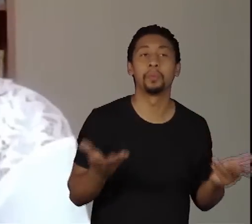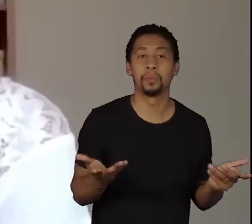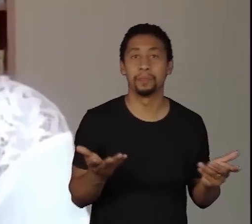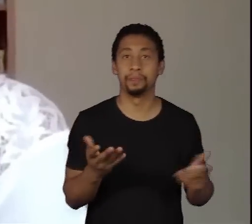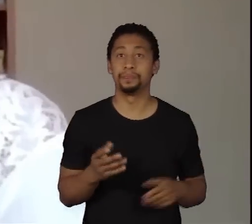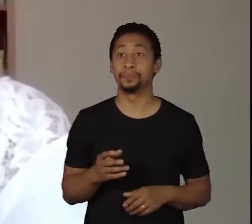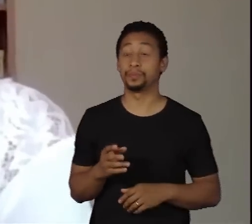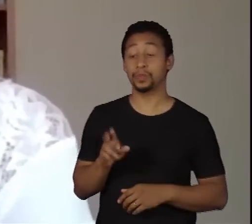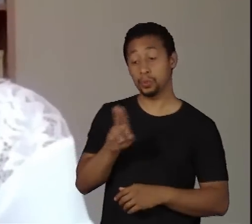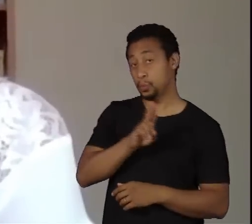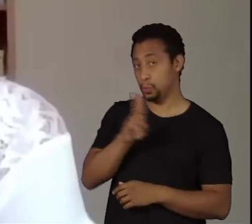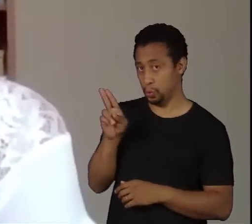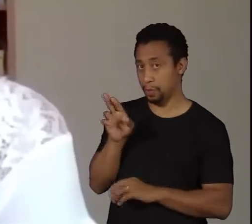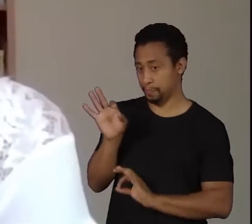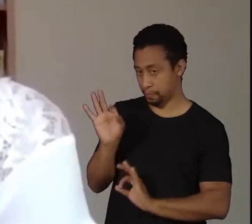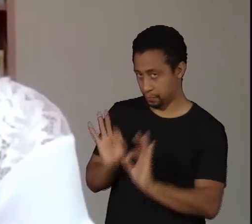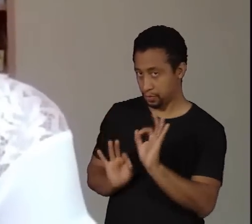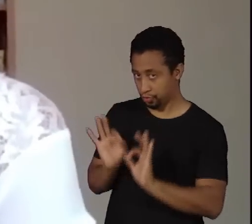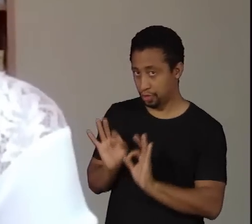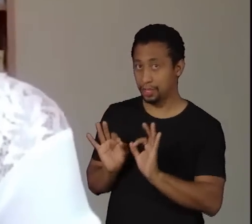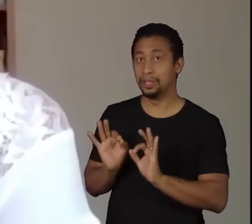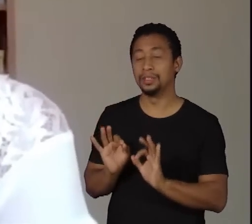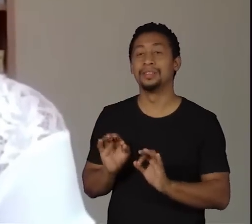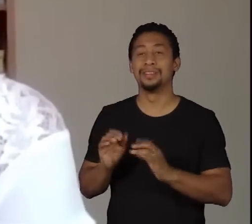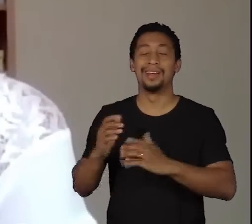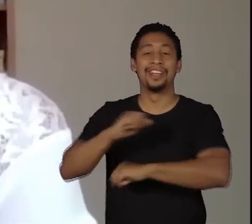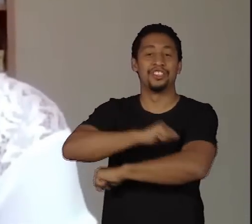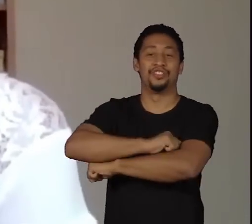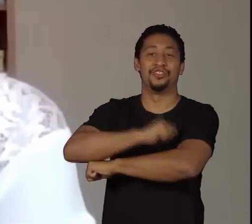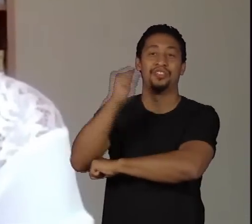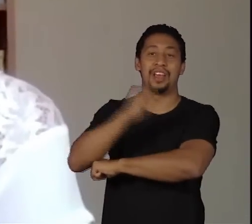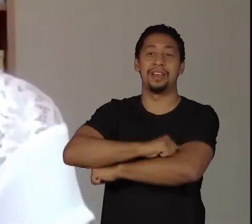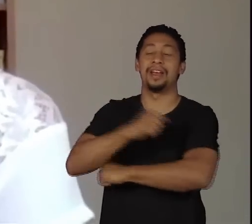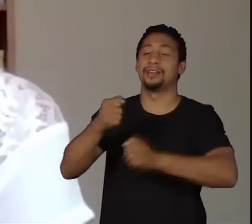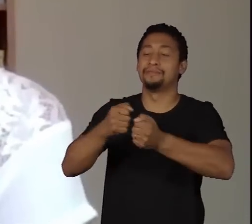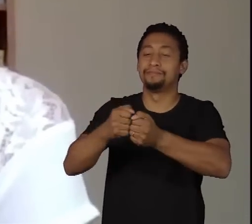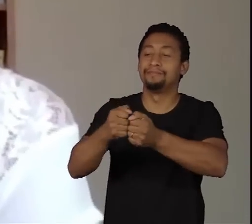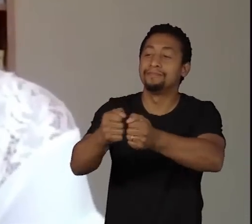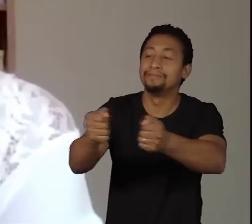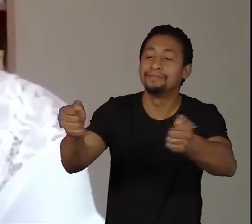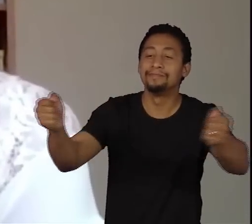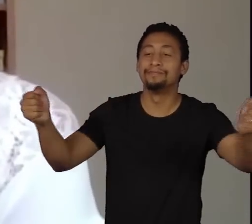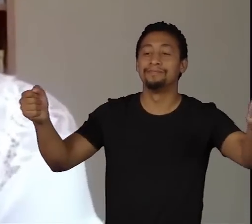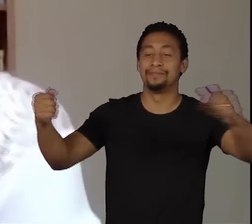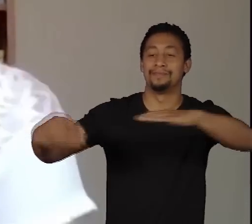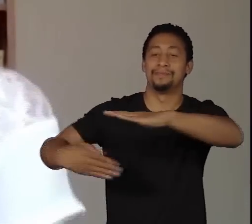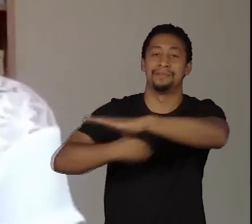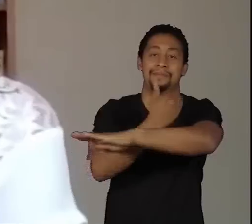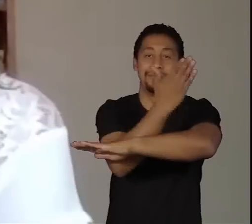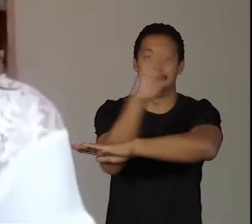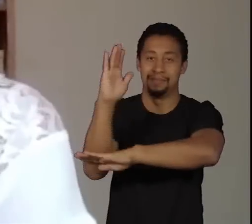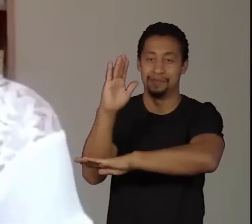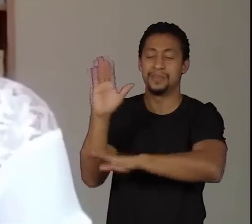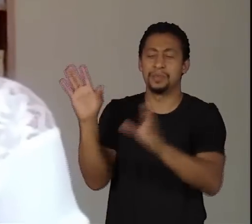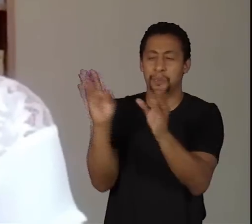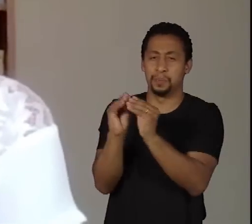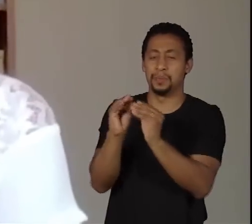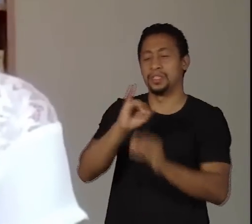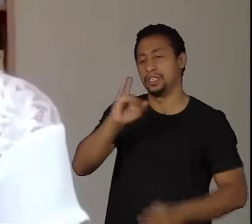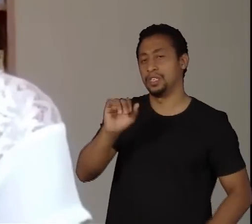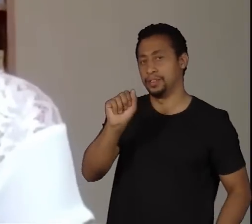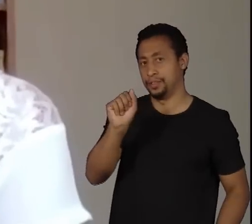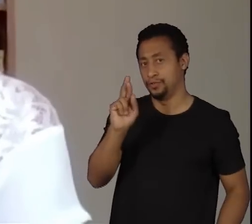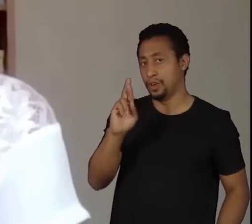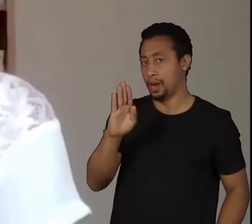do nosso projeto é Janelas Abertas para a Biodiversidade do Baixo Amazonas, o JABA, contribuições dos sambaquis do passado